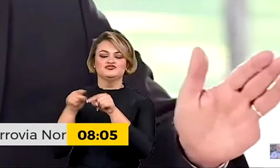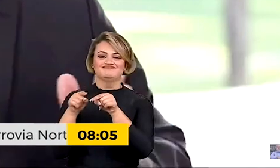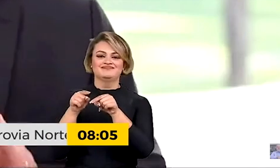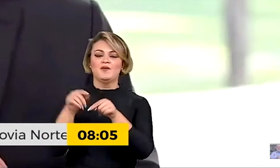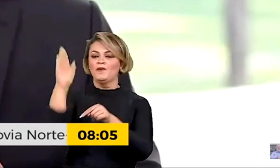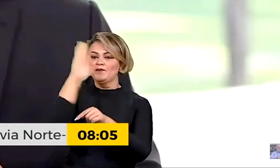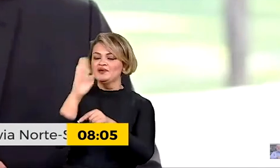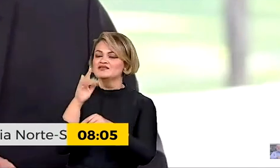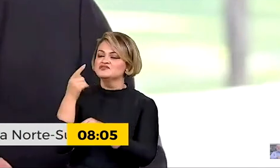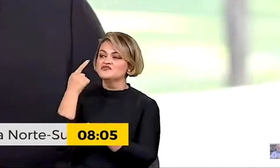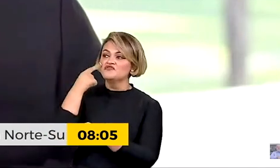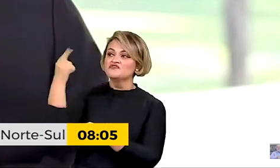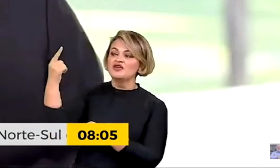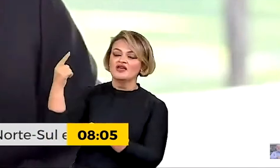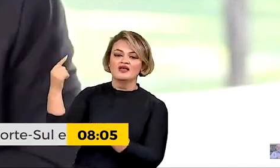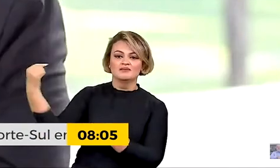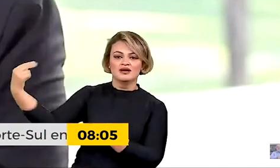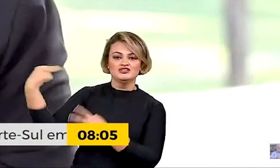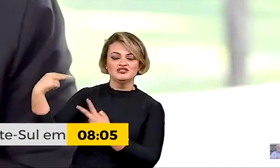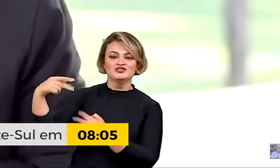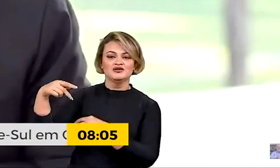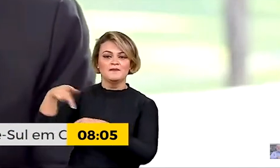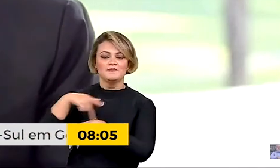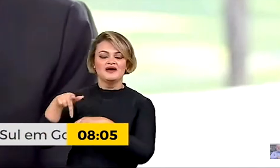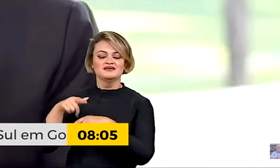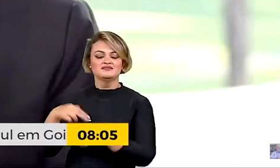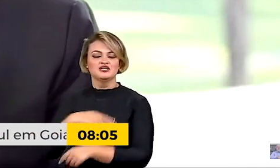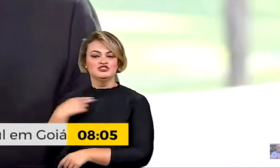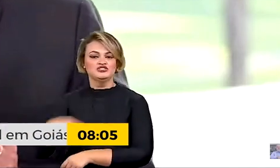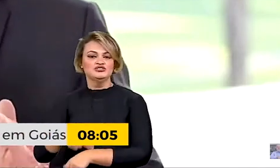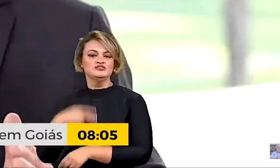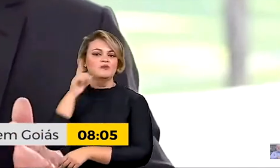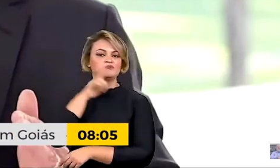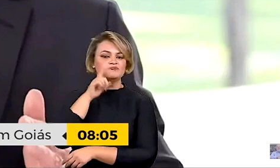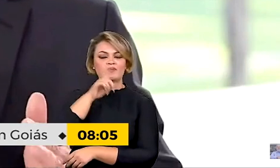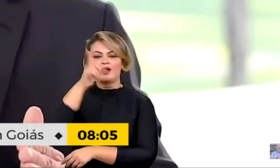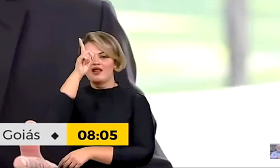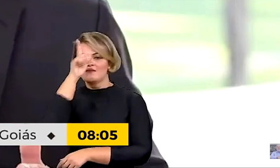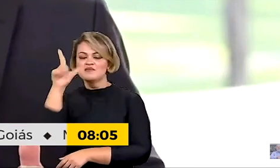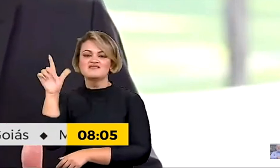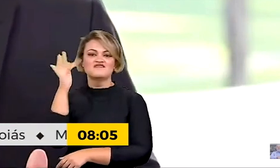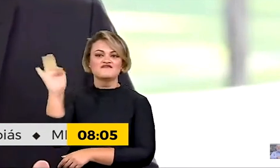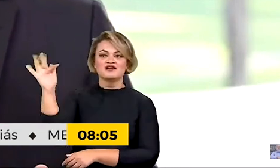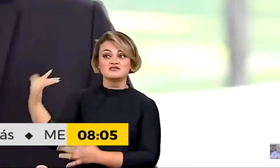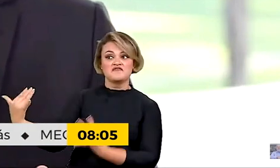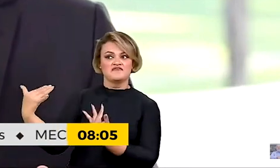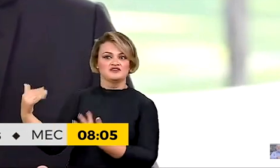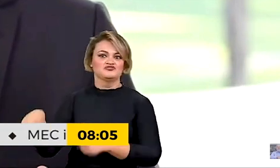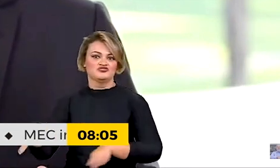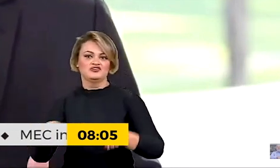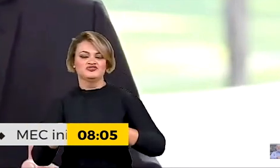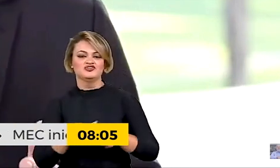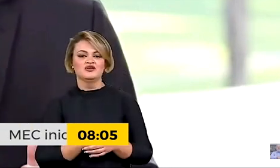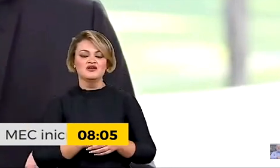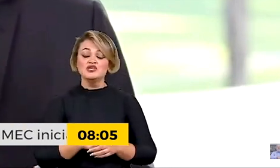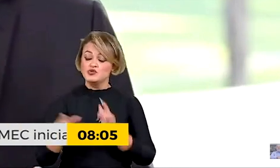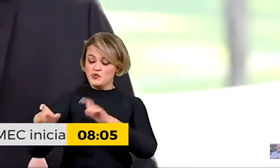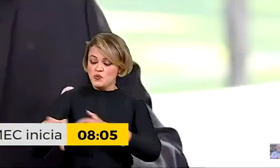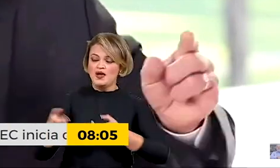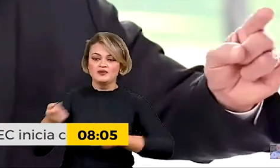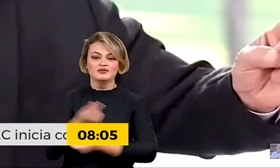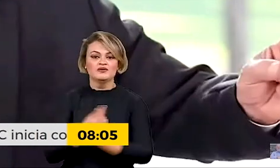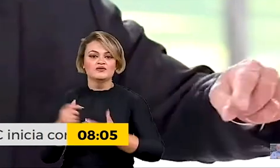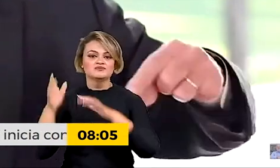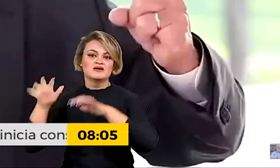e para França quando Estados Unidos e para Alemanha e é assim que eu quero tratar O agronegócio eu quero tratar